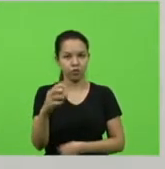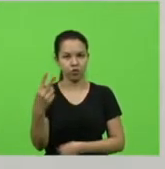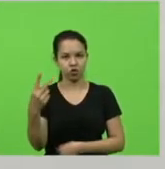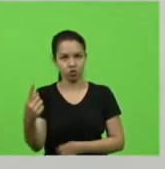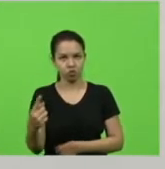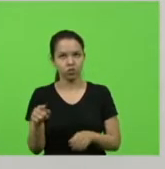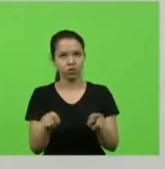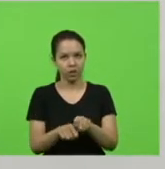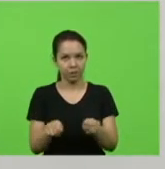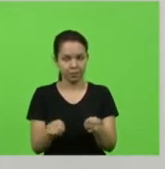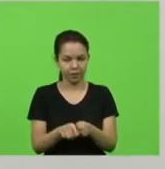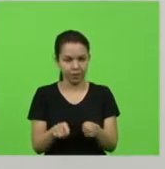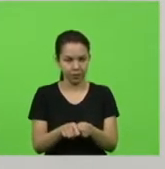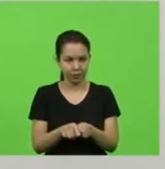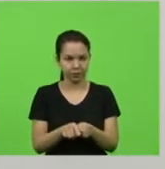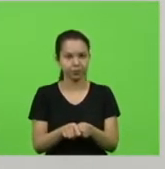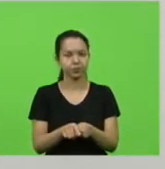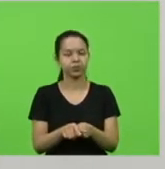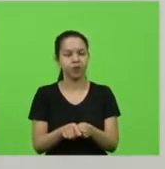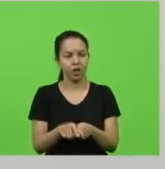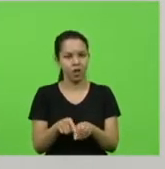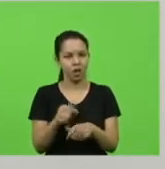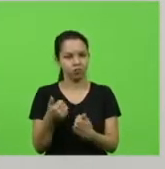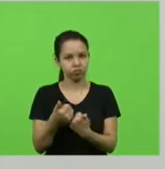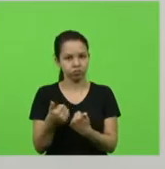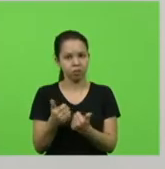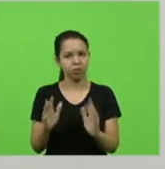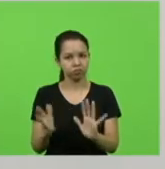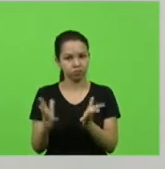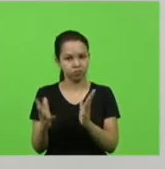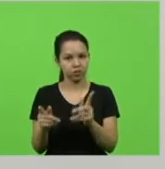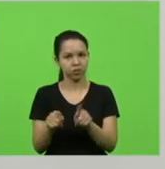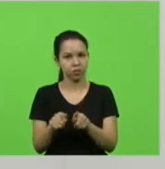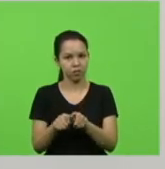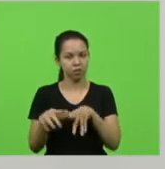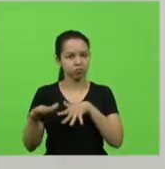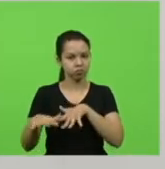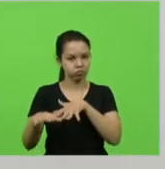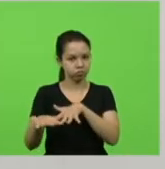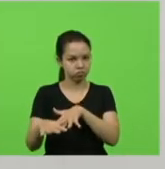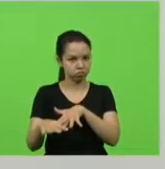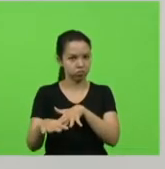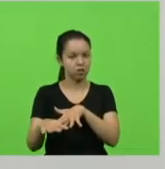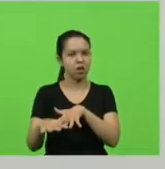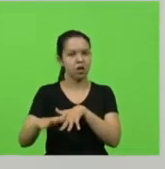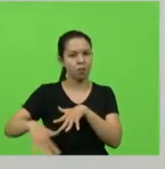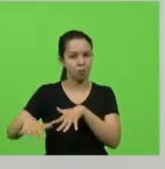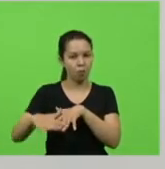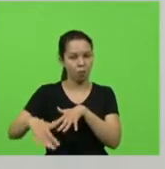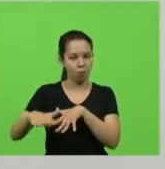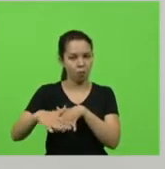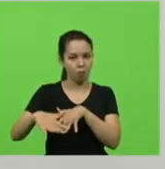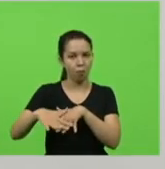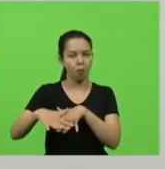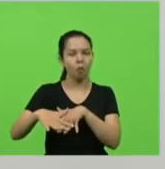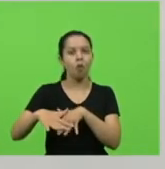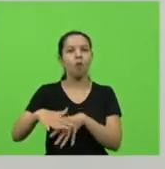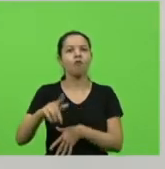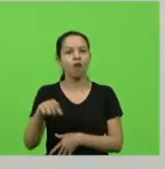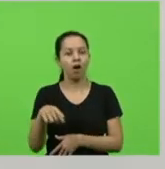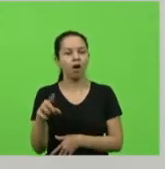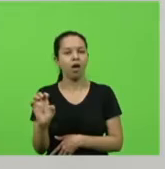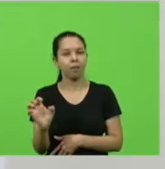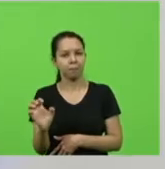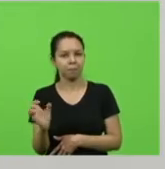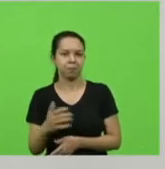cunho apoiado, elaborado pela militância gaysista. Então, a gente quer deixar bem claro aqui que não tem absolutamente nada a ver contra